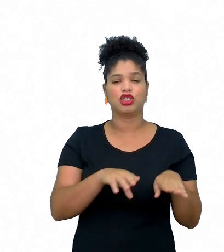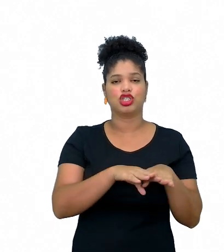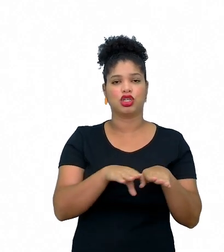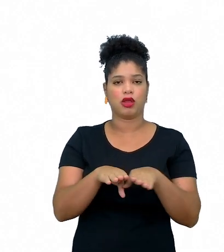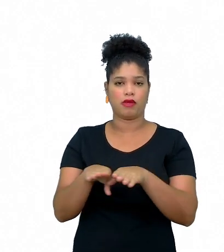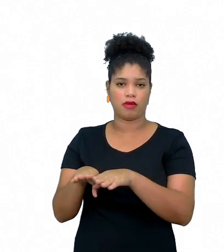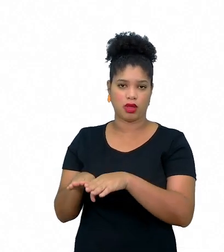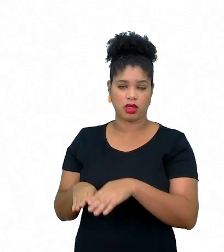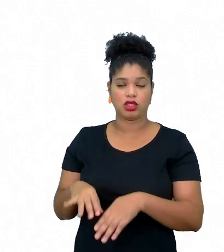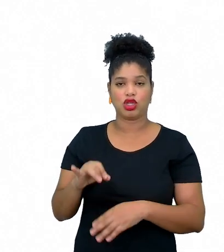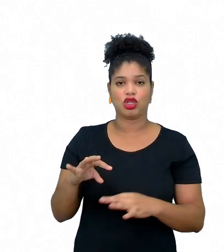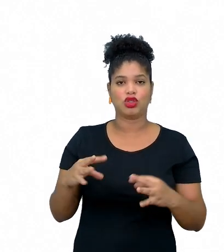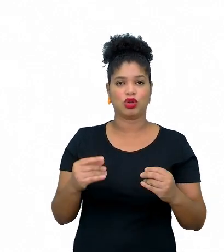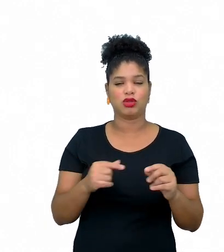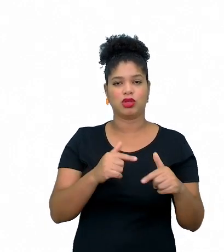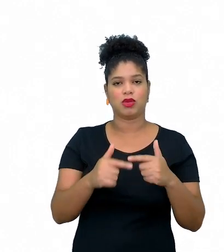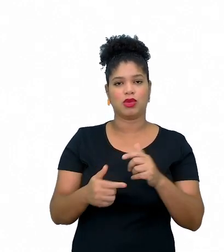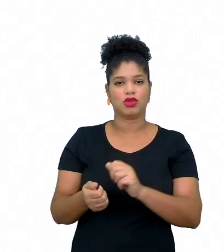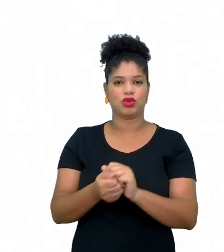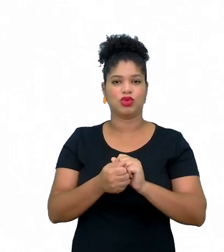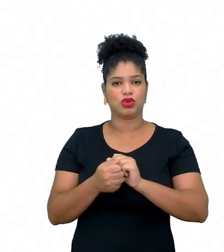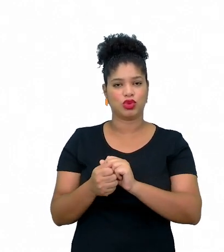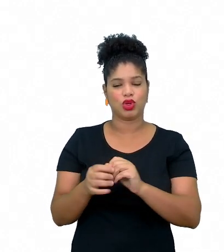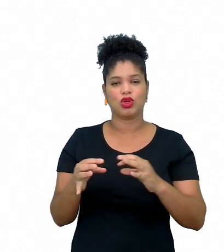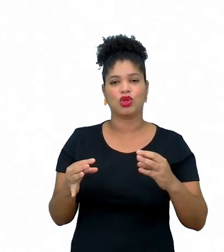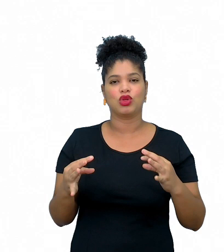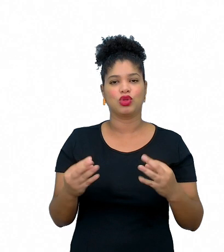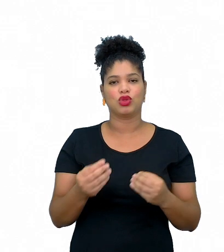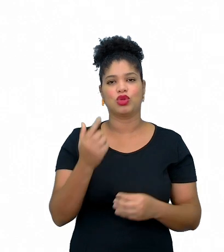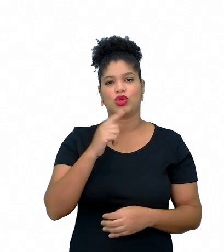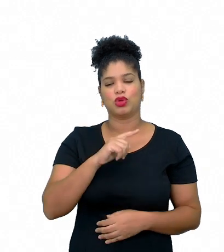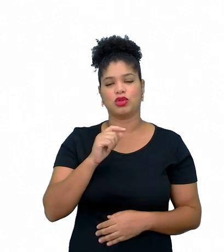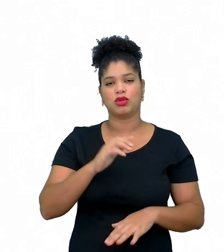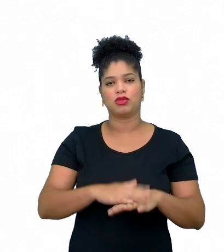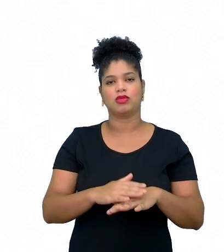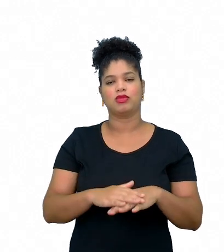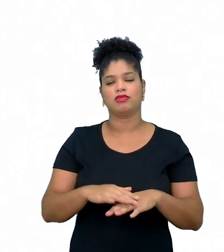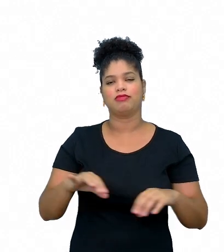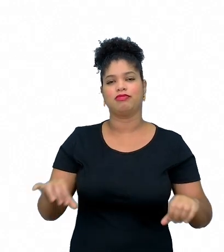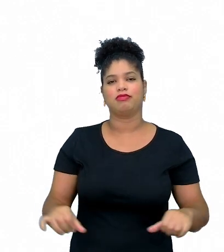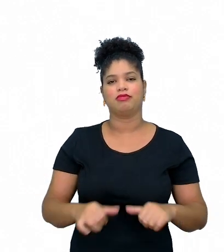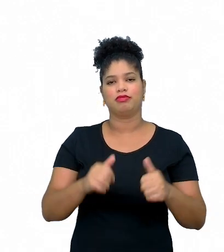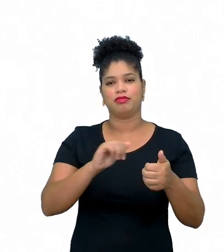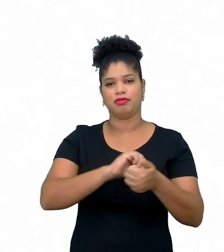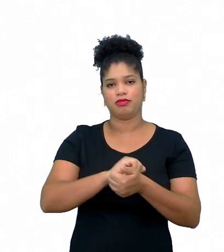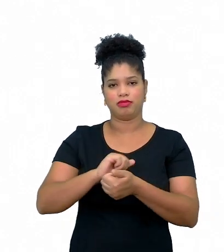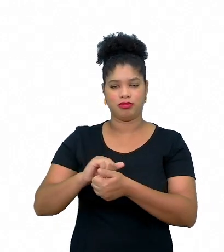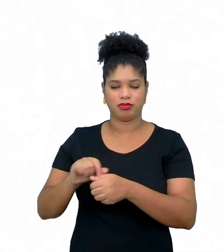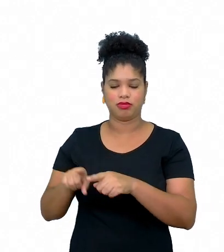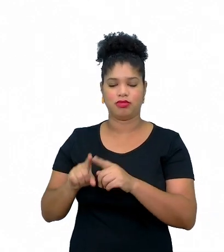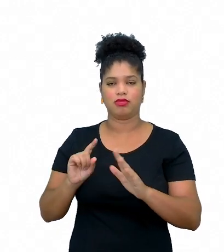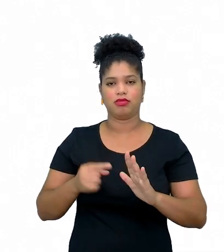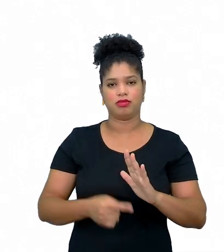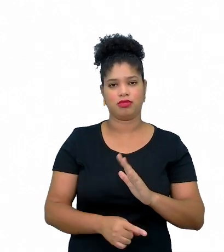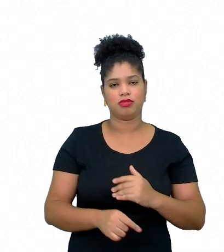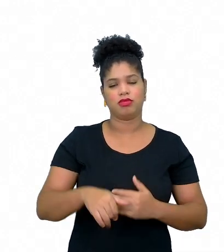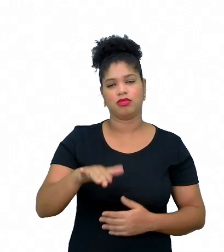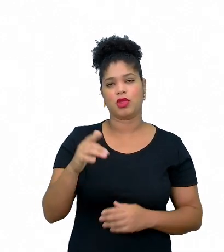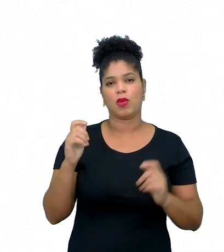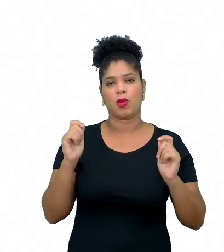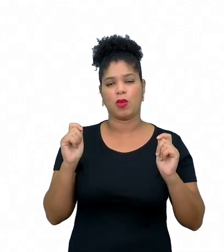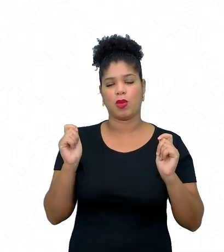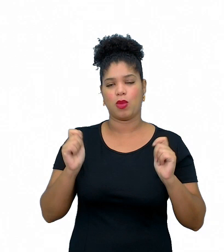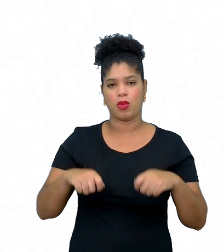quando todos trabalham juntos, todos são capazes de produzir algo com mais qualidade, com mais profundidade, com mais